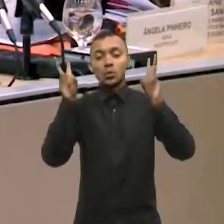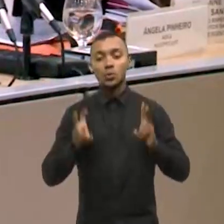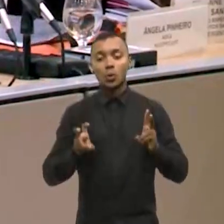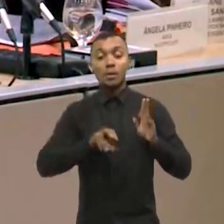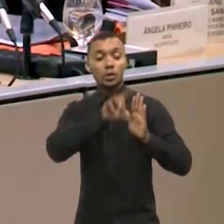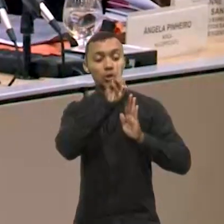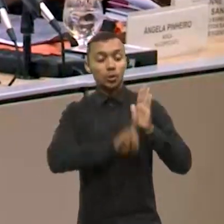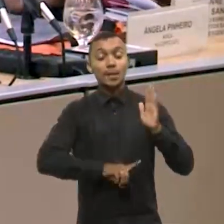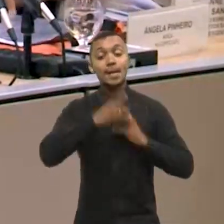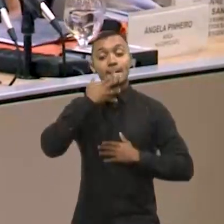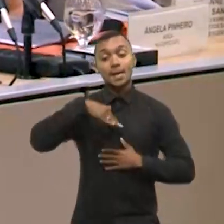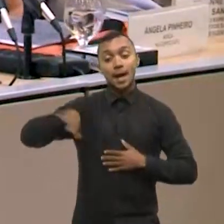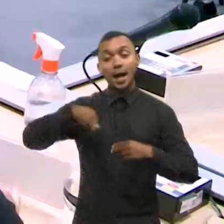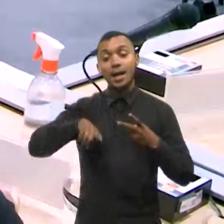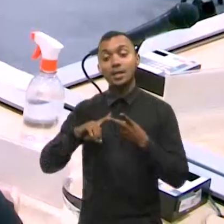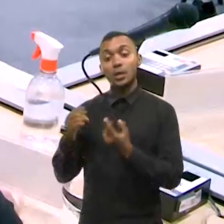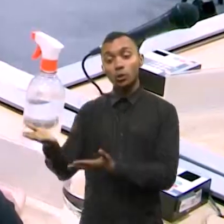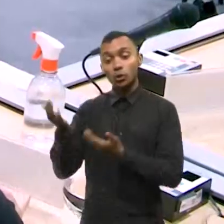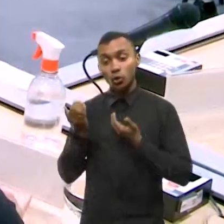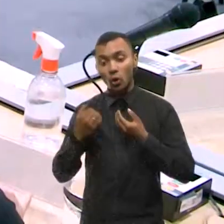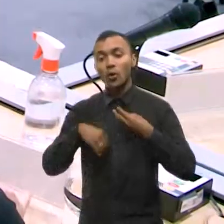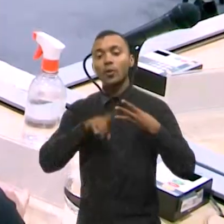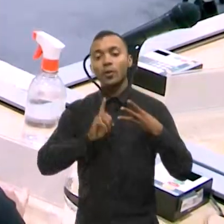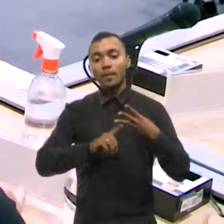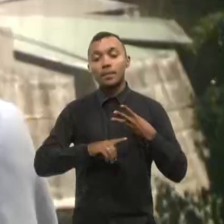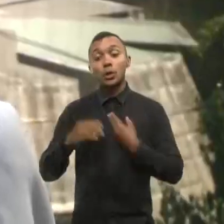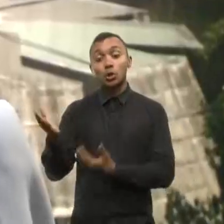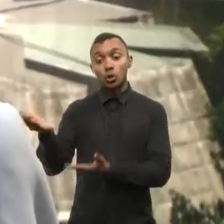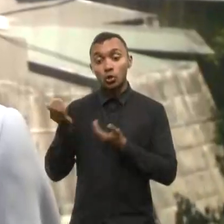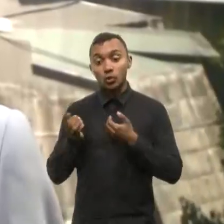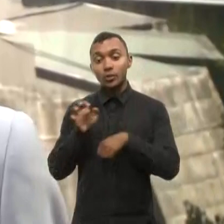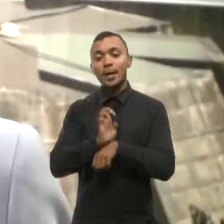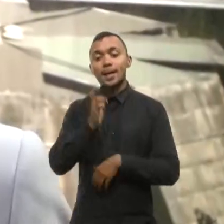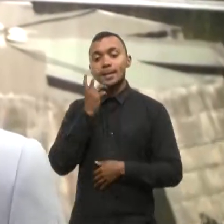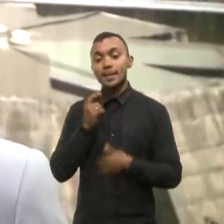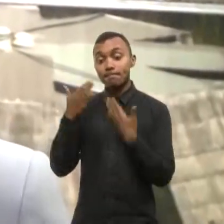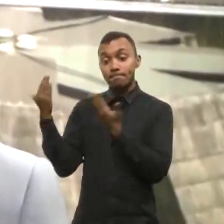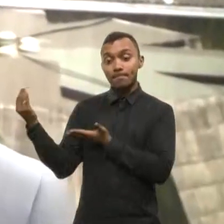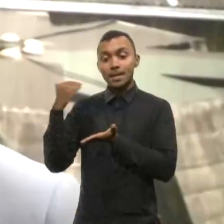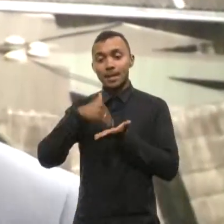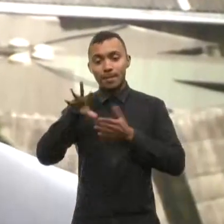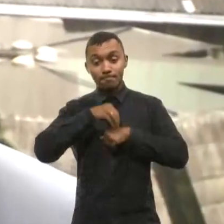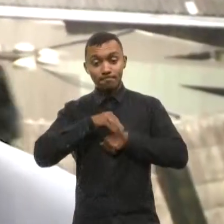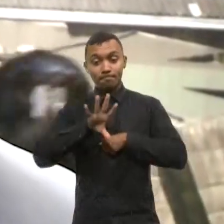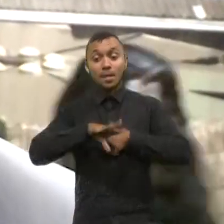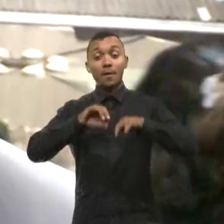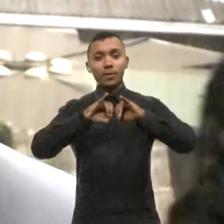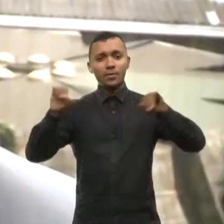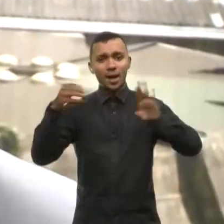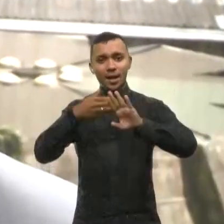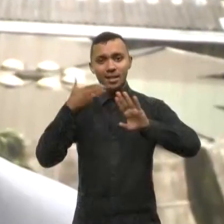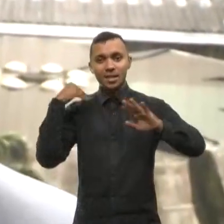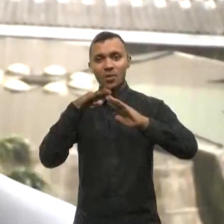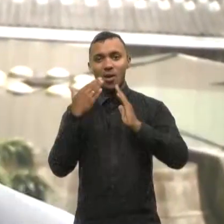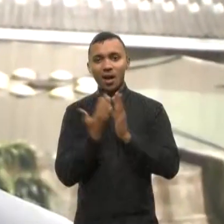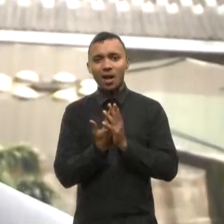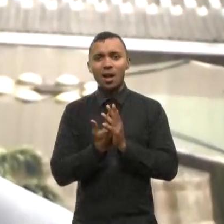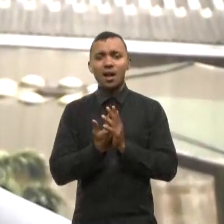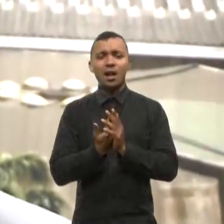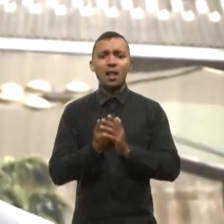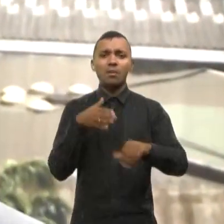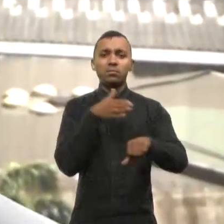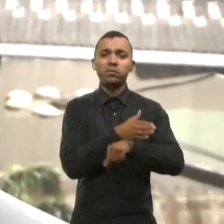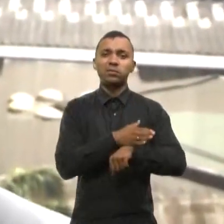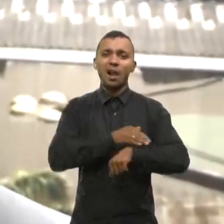das crianças, adolescentes e jovens no Ceará. O secretário lembra que a violência ocorrida nas escolas, por exemplo,